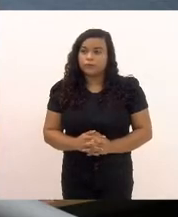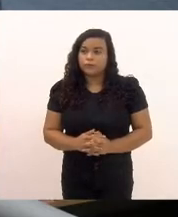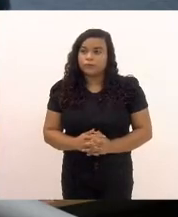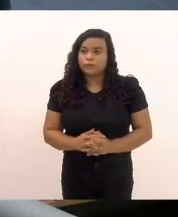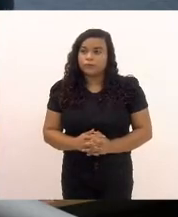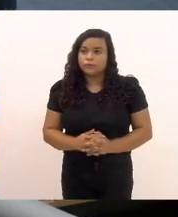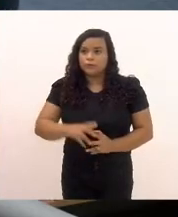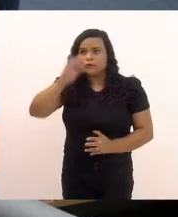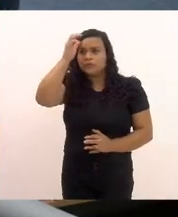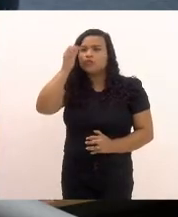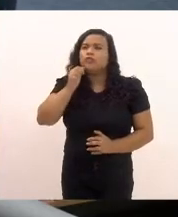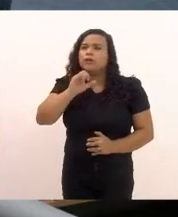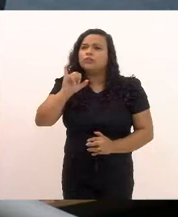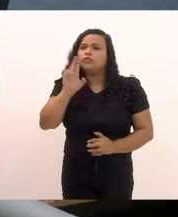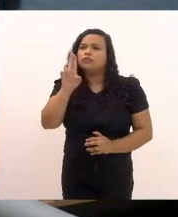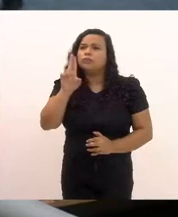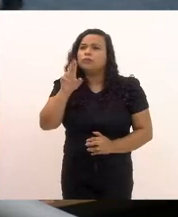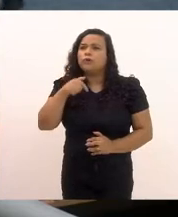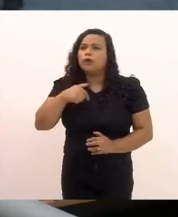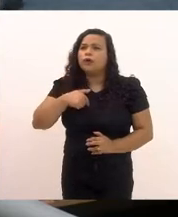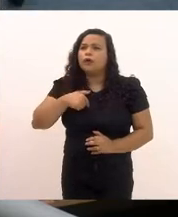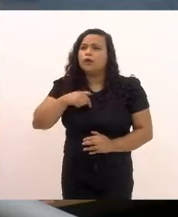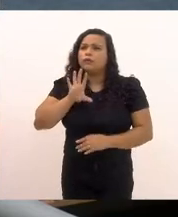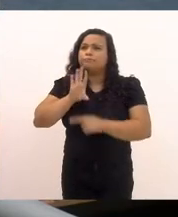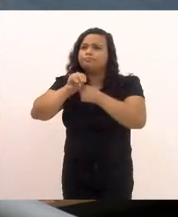Tia Ju, você me desativou no vídeo, Tia Ju?